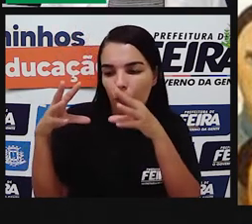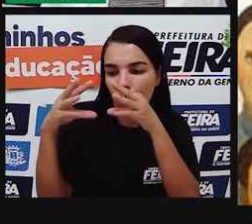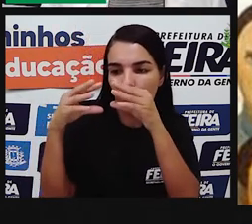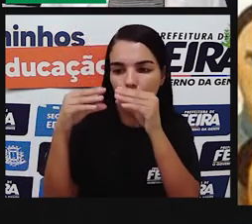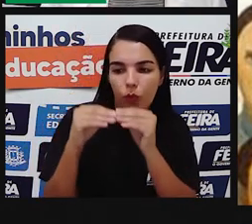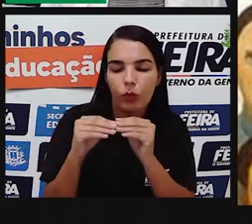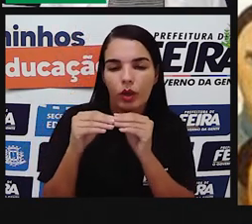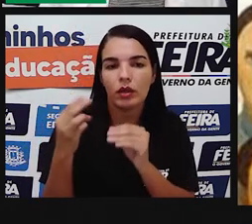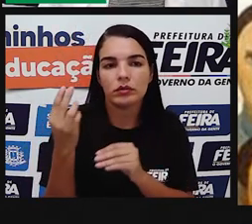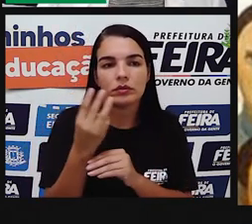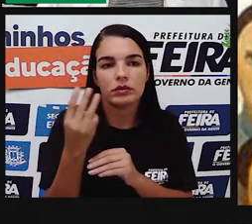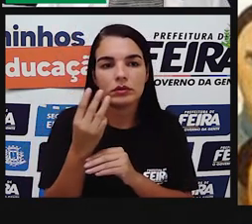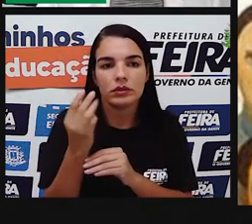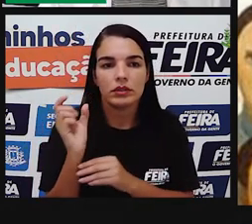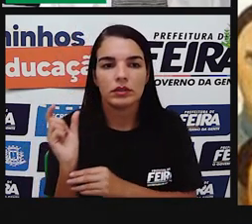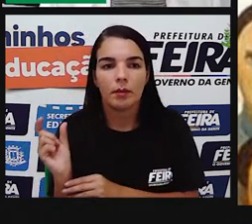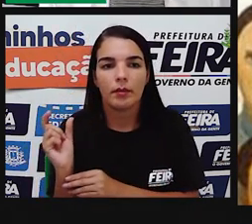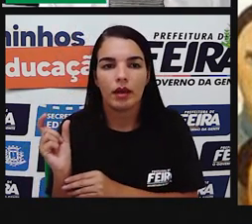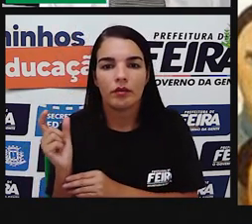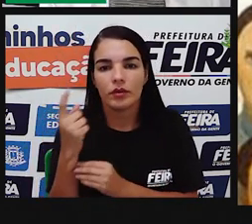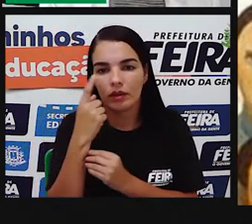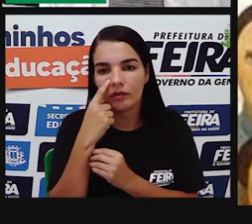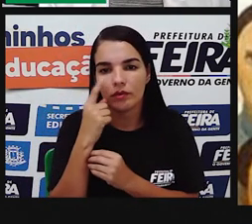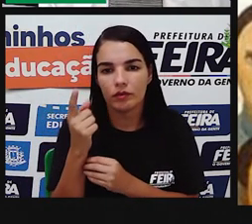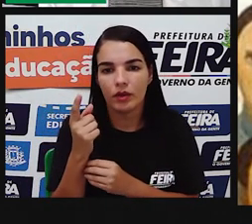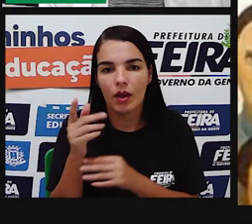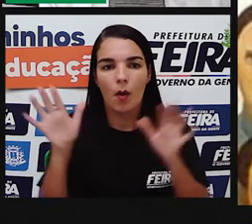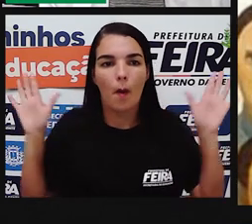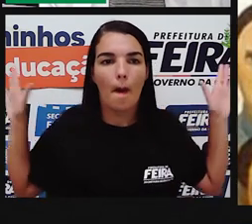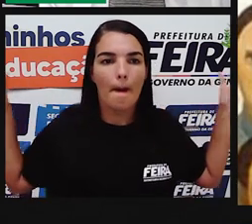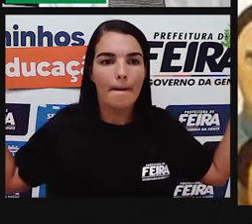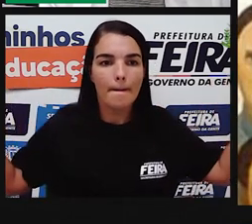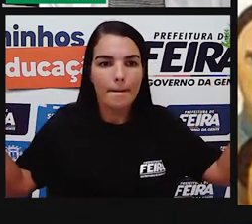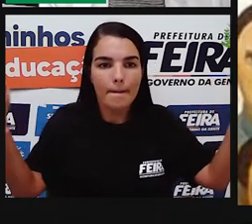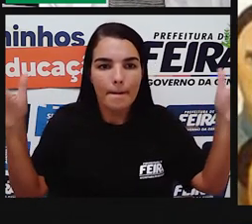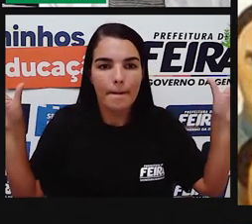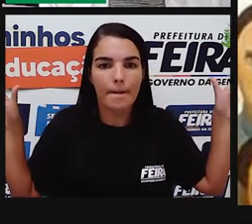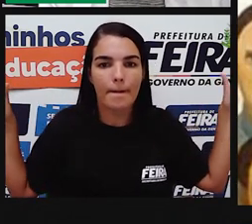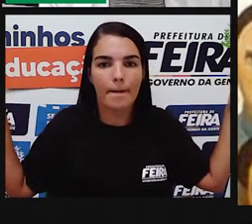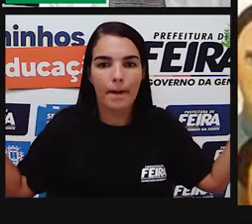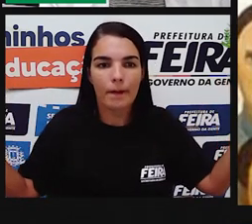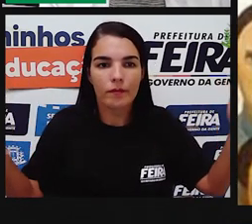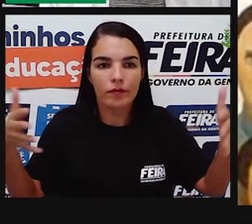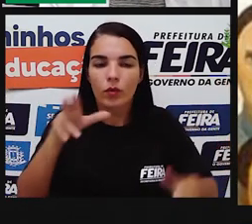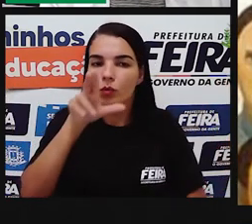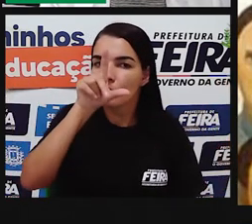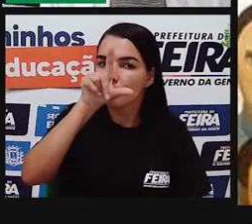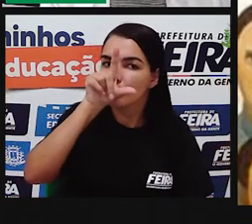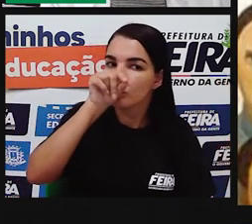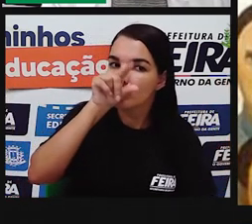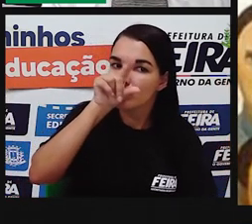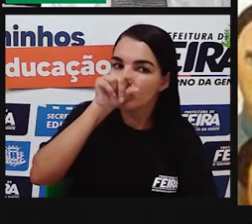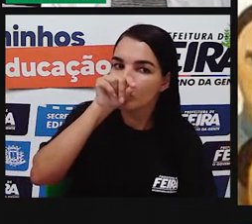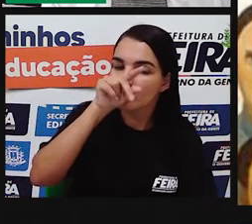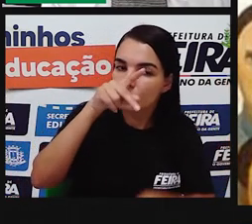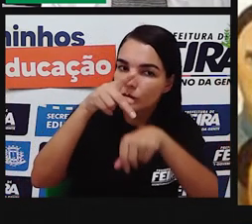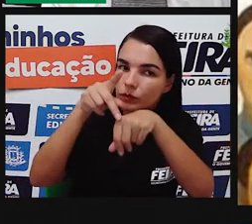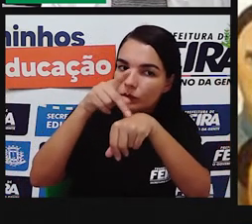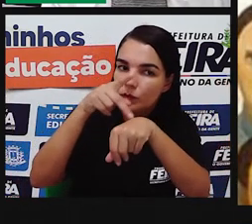palavrinhas que nós acabamos de ver, que, como eu já disse, as atitudes expressas por elas devem